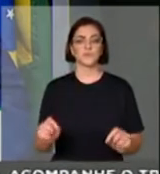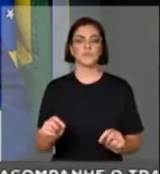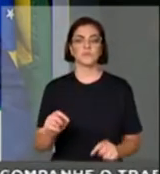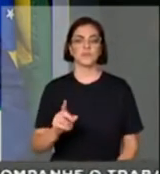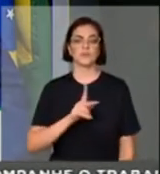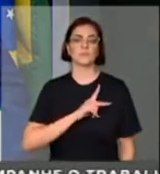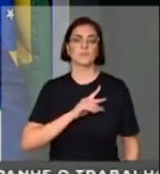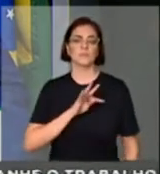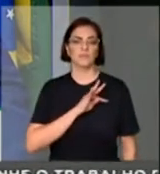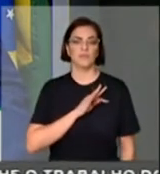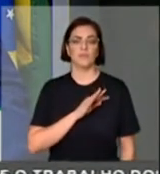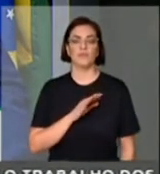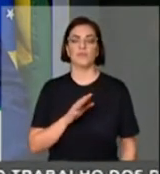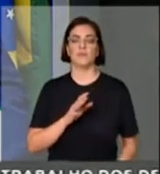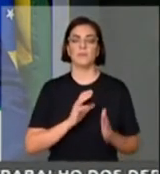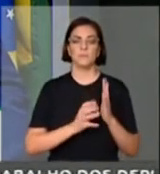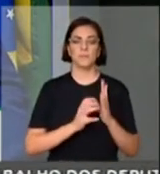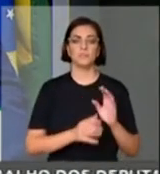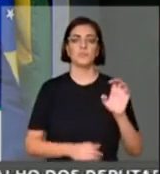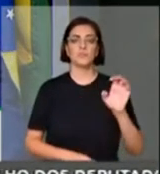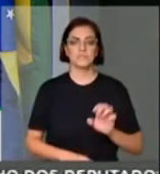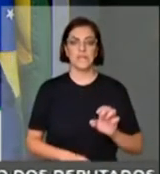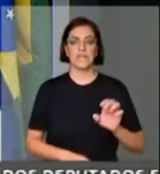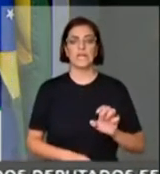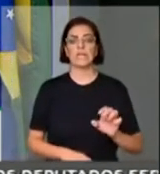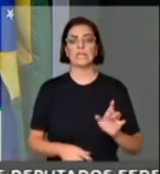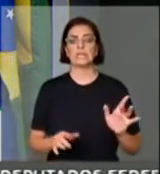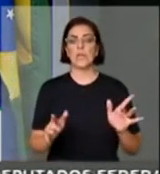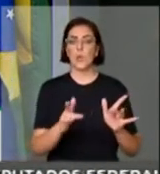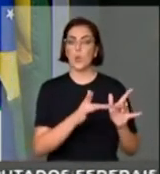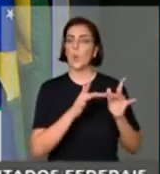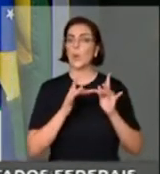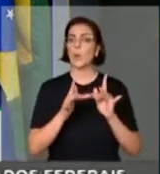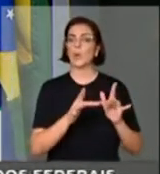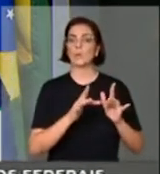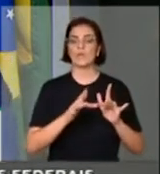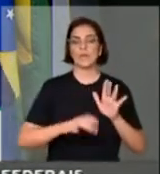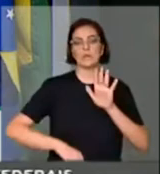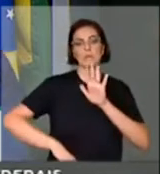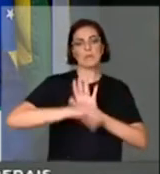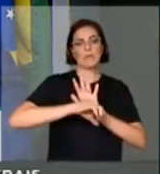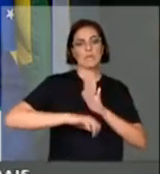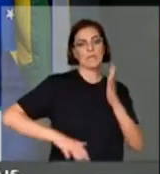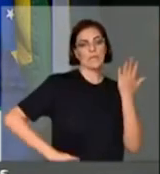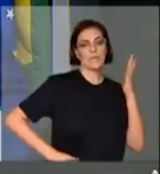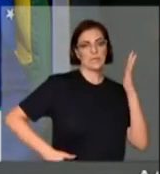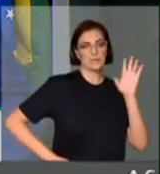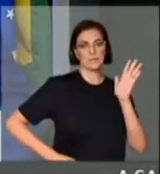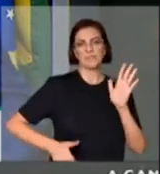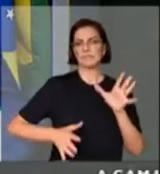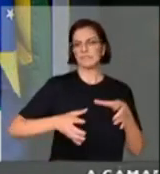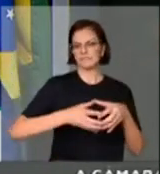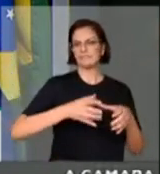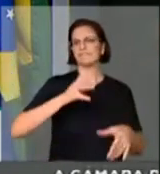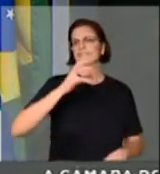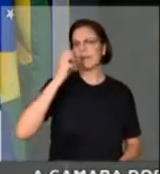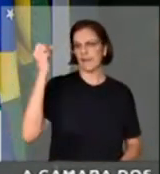esquerda têm com o crime organizado é muito maior do que nós pensávamos.